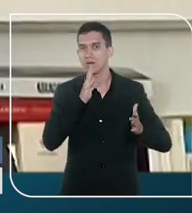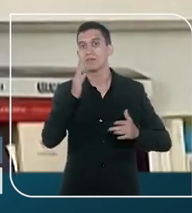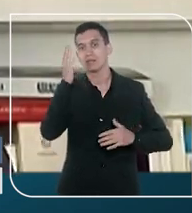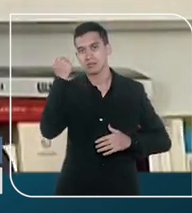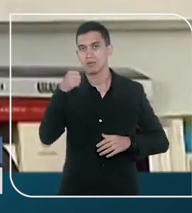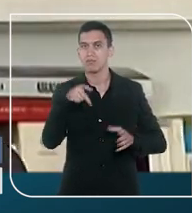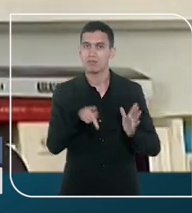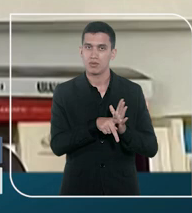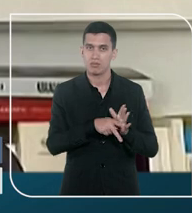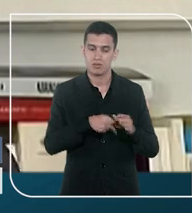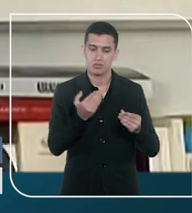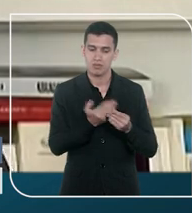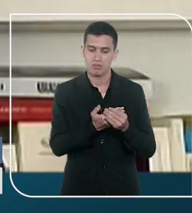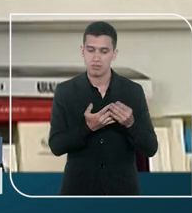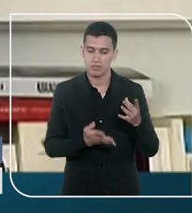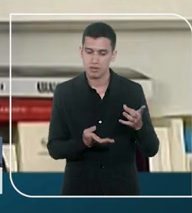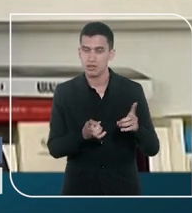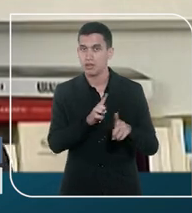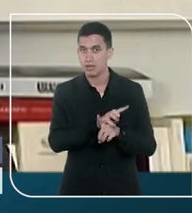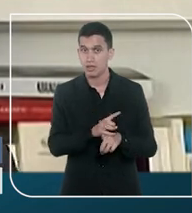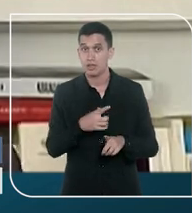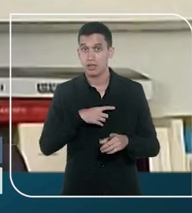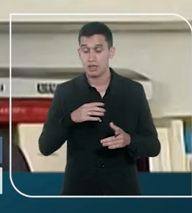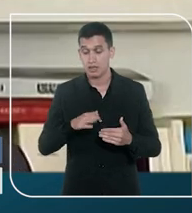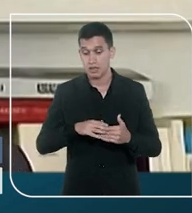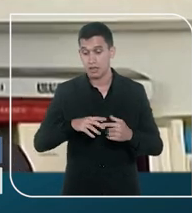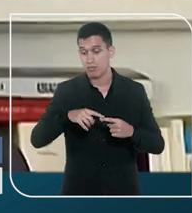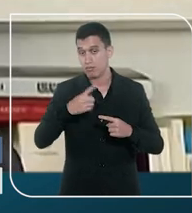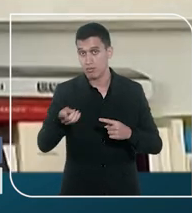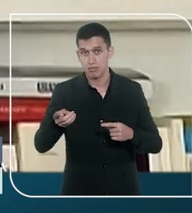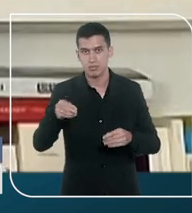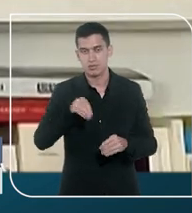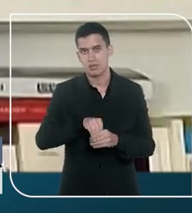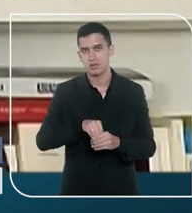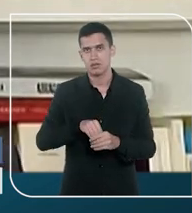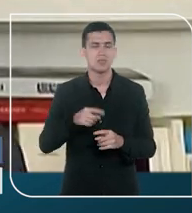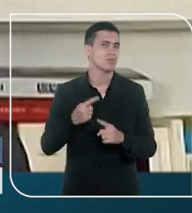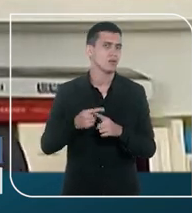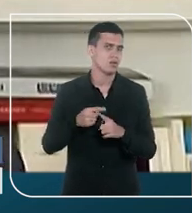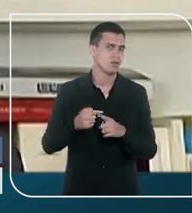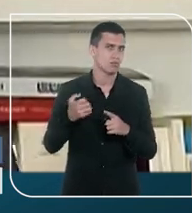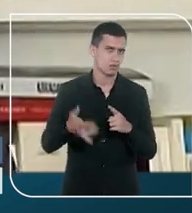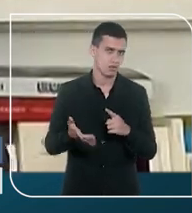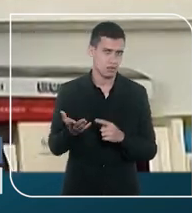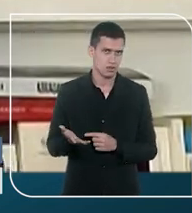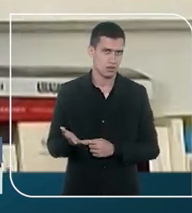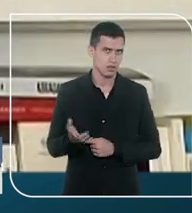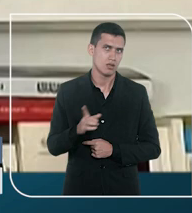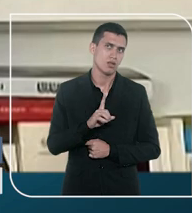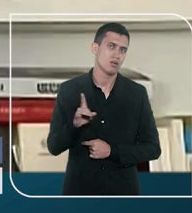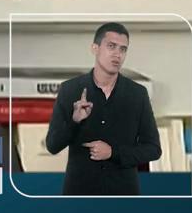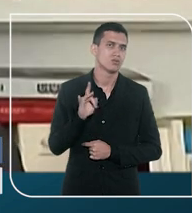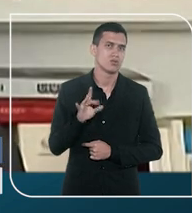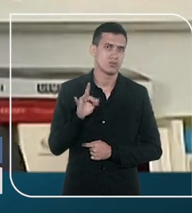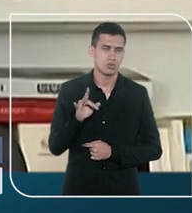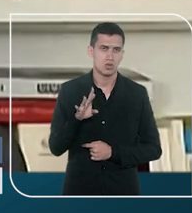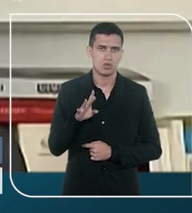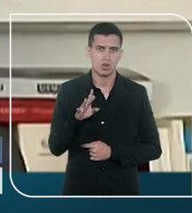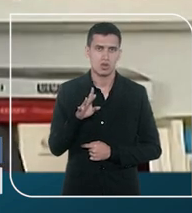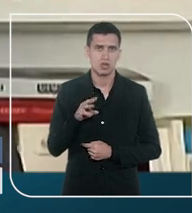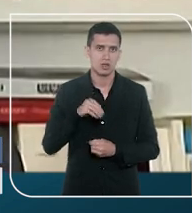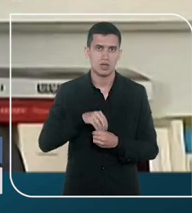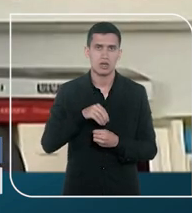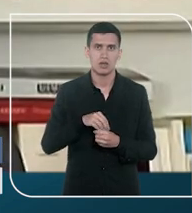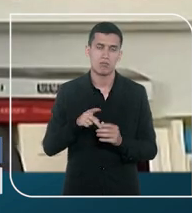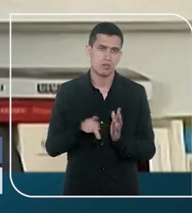de divergência que tenham sido posteriormente interpostos. E por que que eu digo isso? Não somente em razão